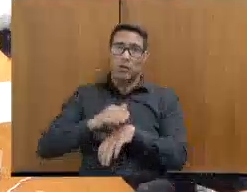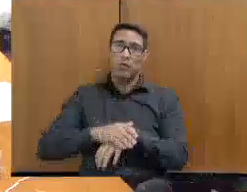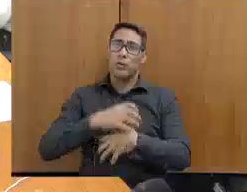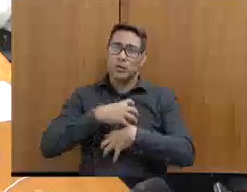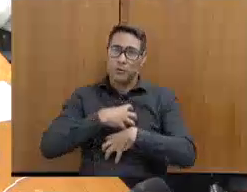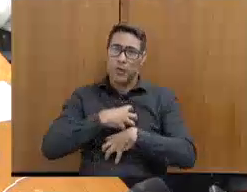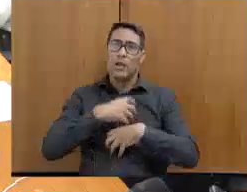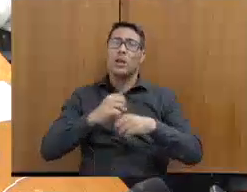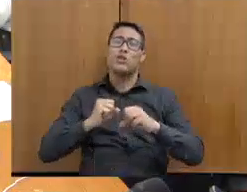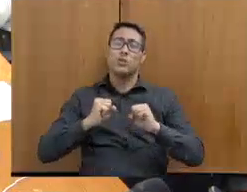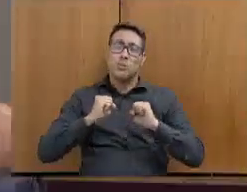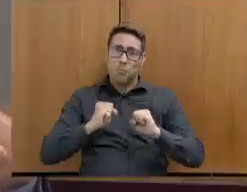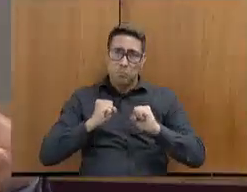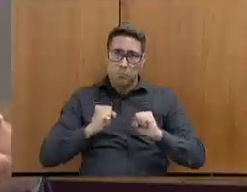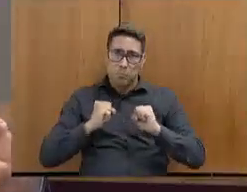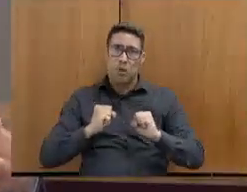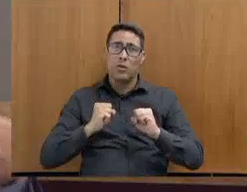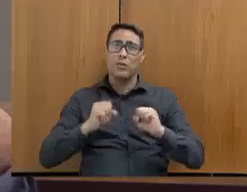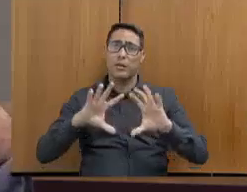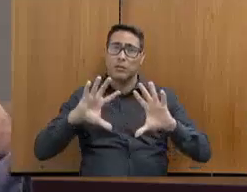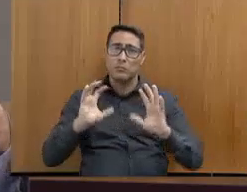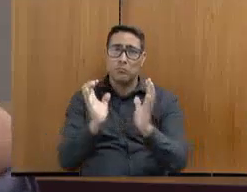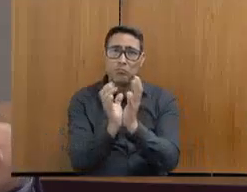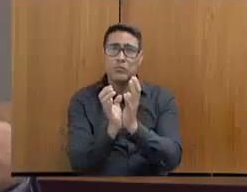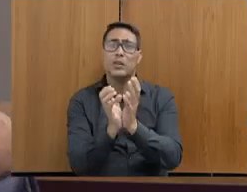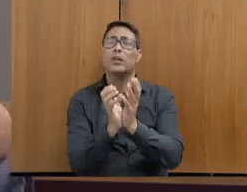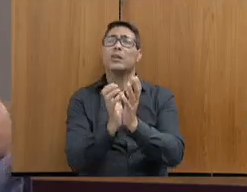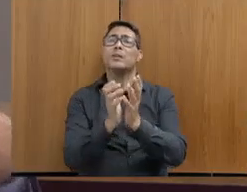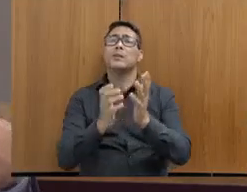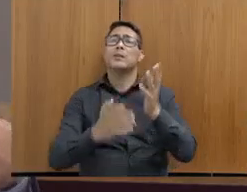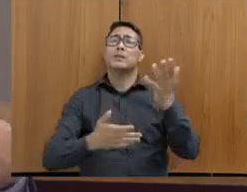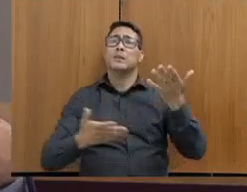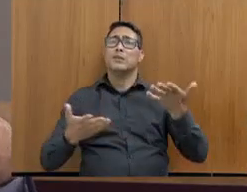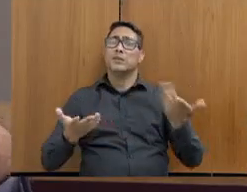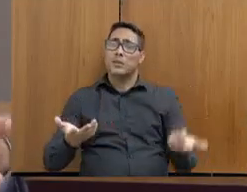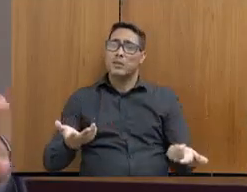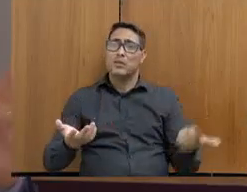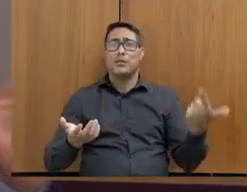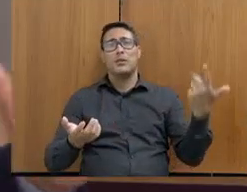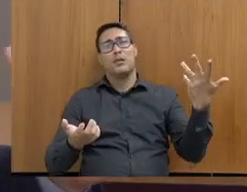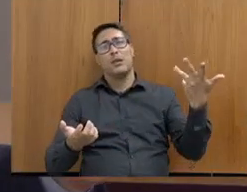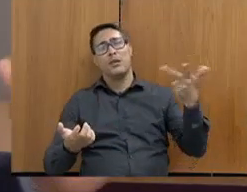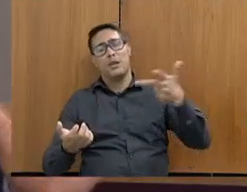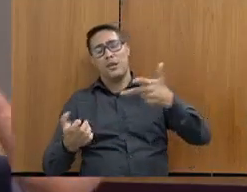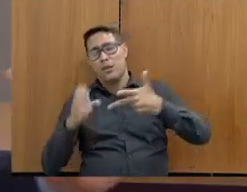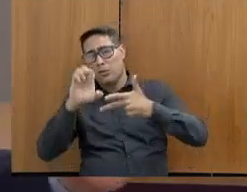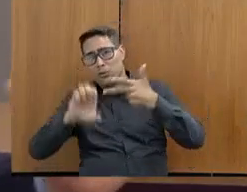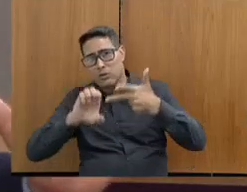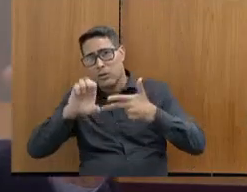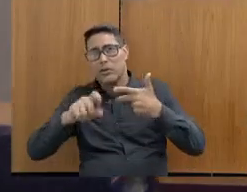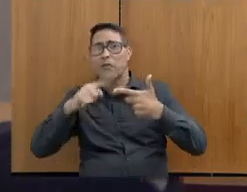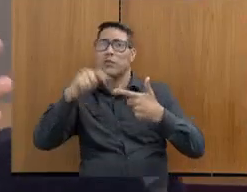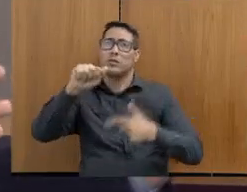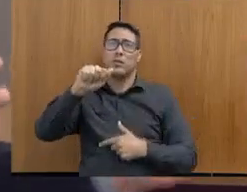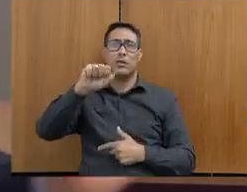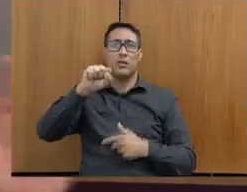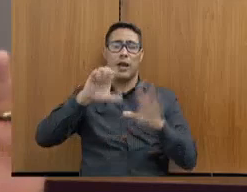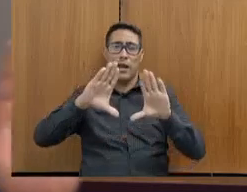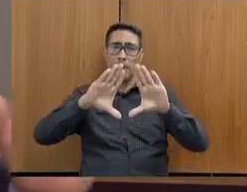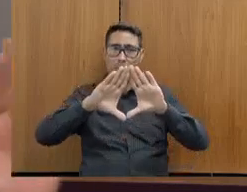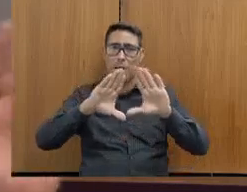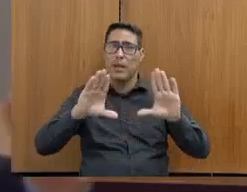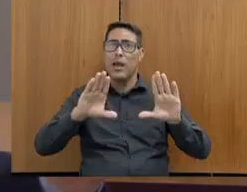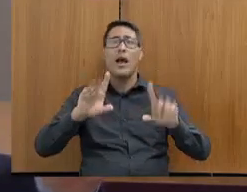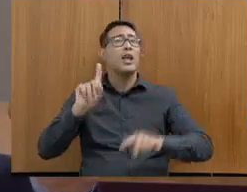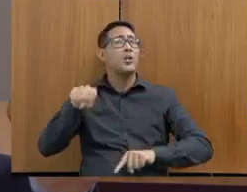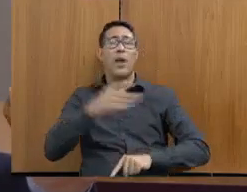que a gente possa nessa comunhão de Poder Executivo e Assembleia Porque aqui não se trata de uma pauta de governo de oposição